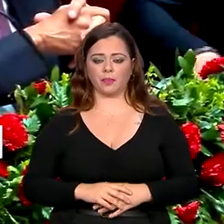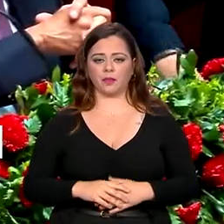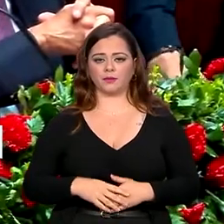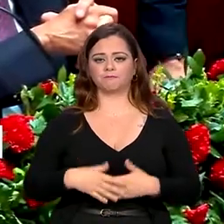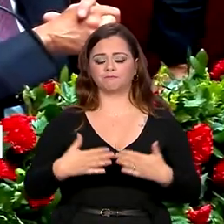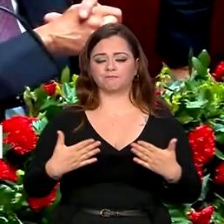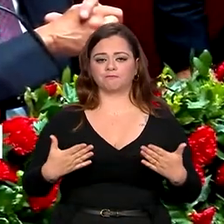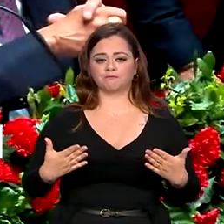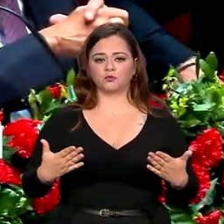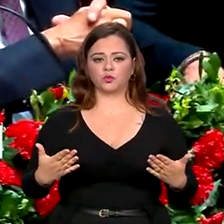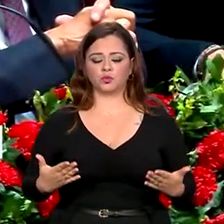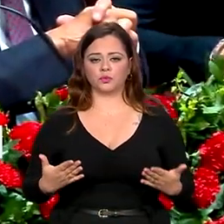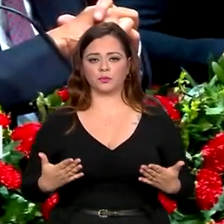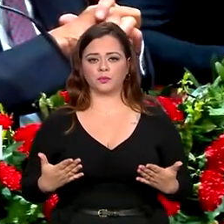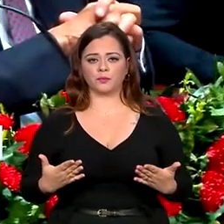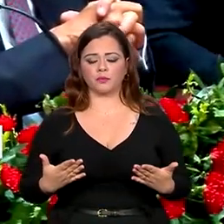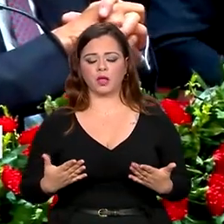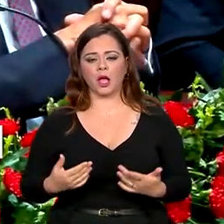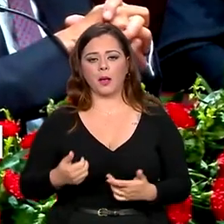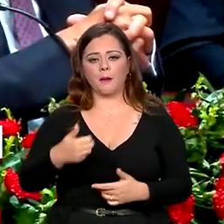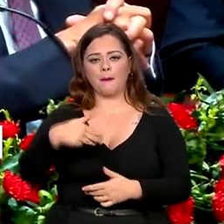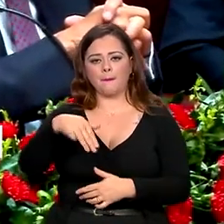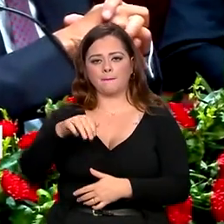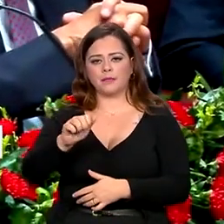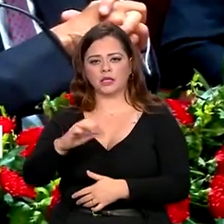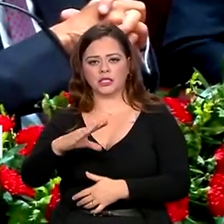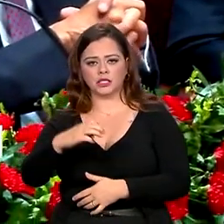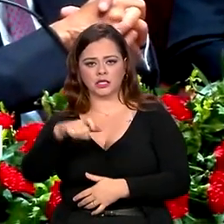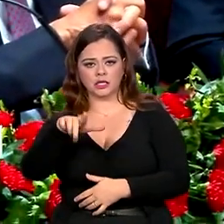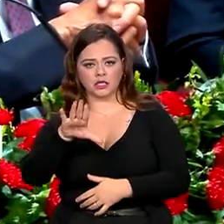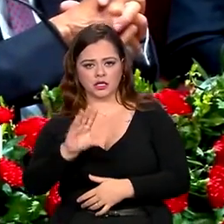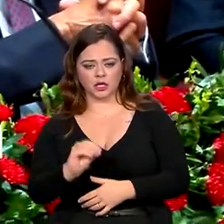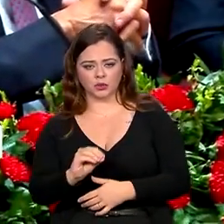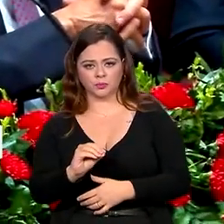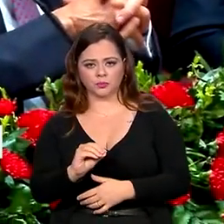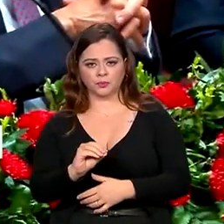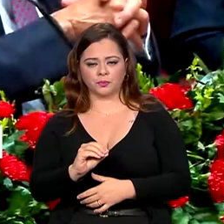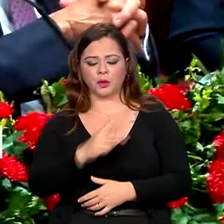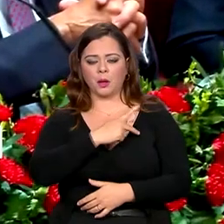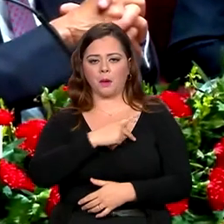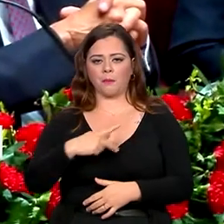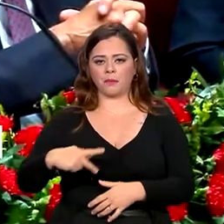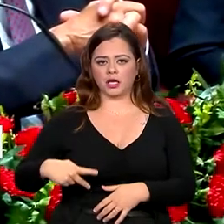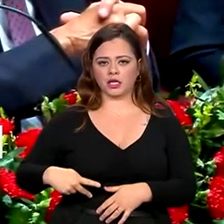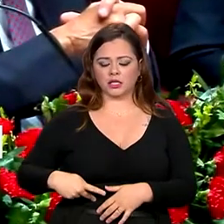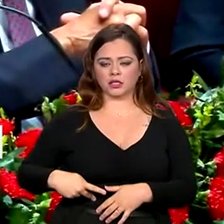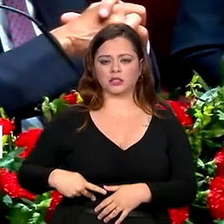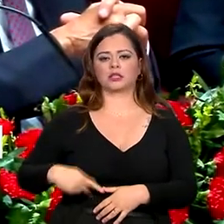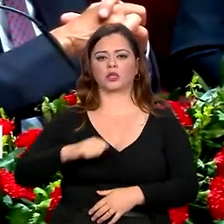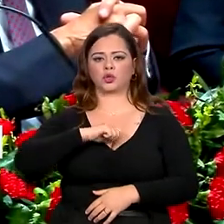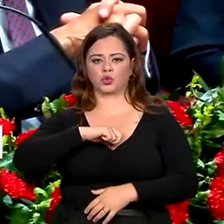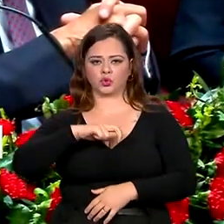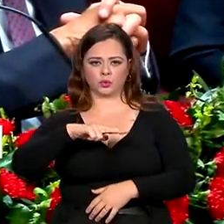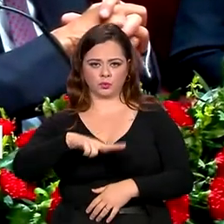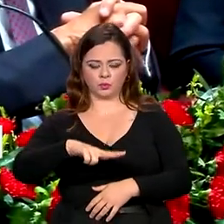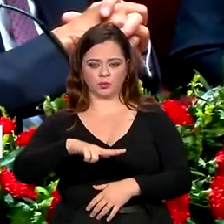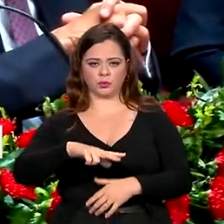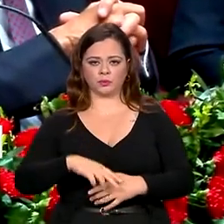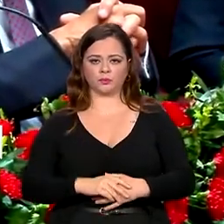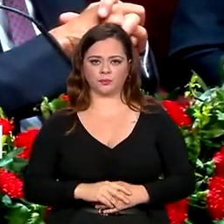Excelentíssimo senhor Marcelo Rebelo de Sousa, presidente da República